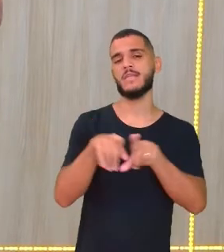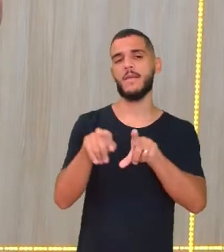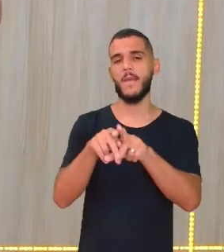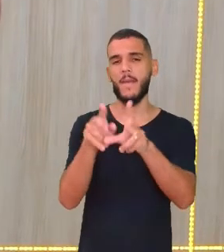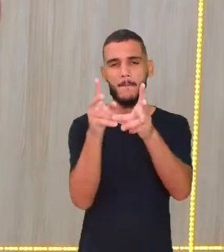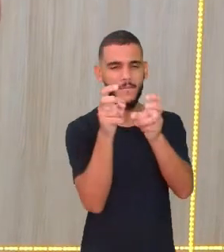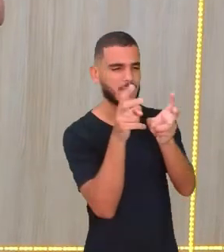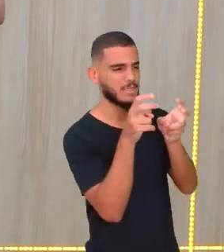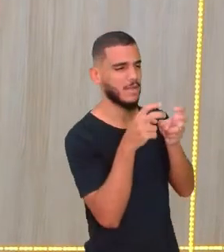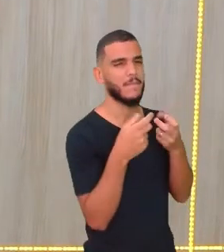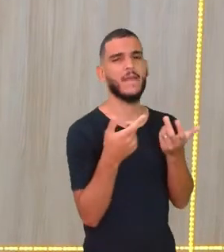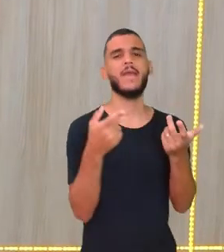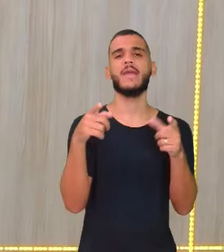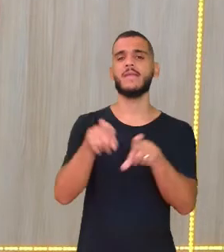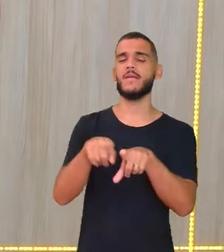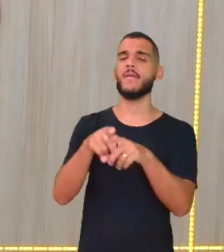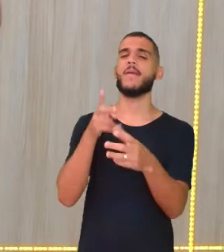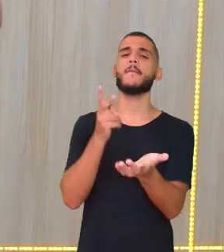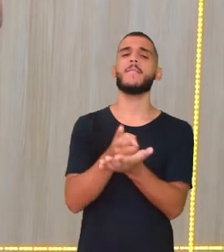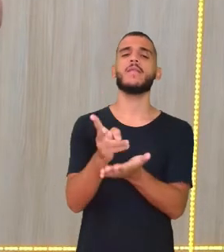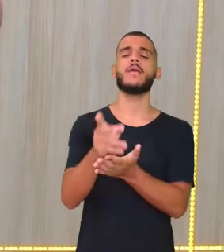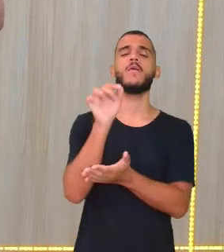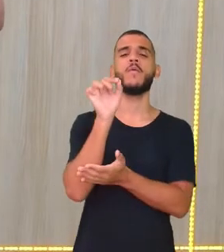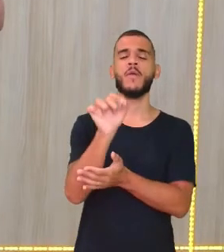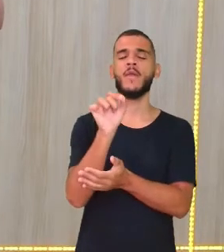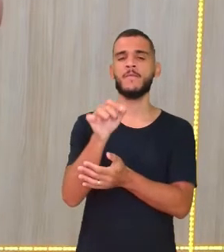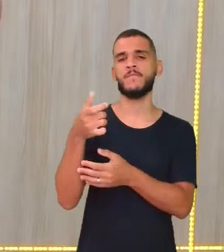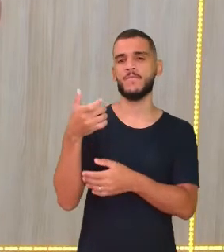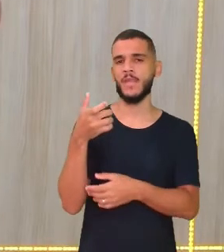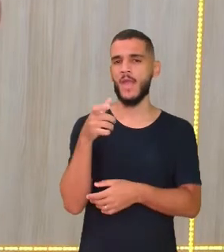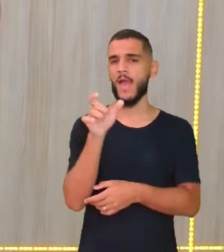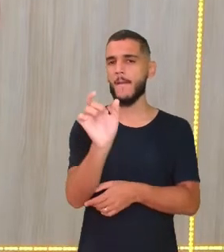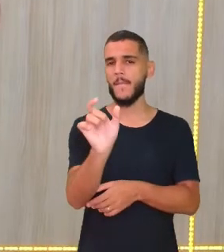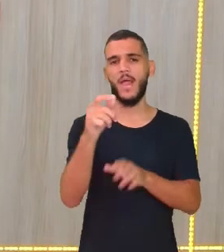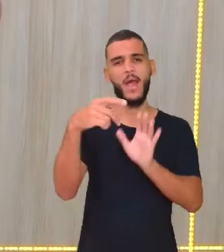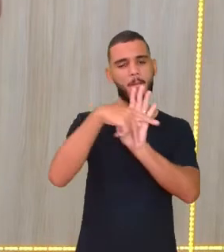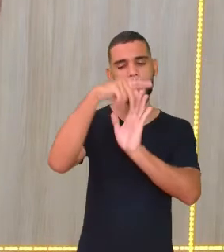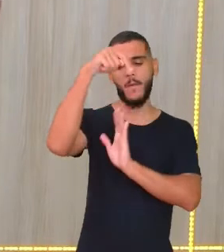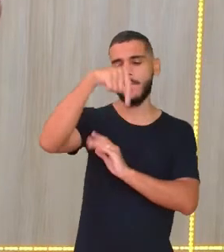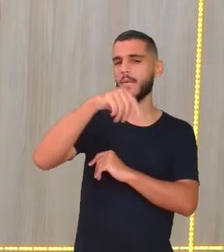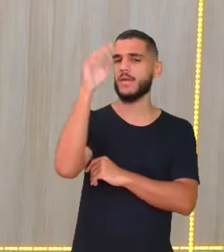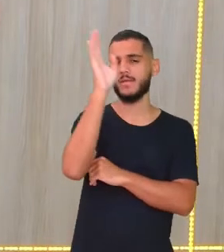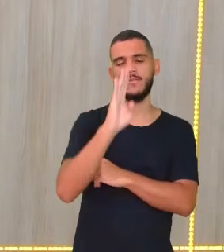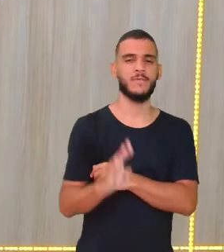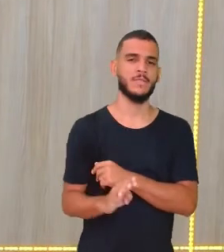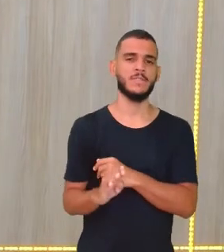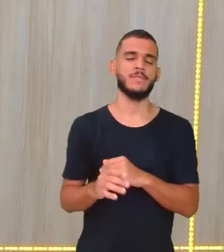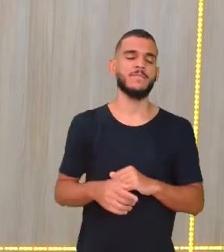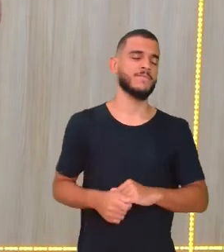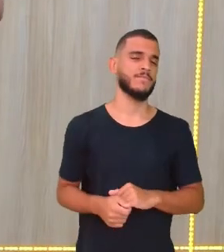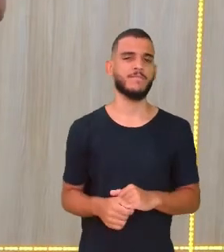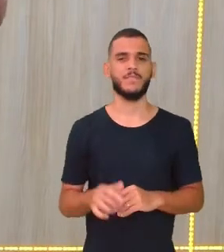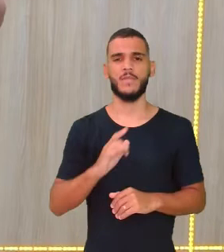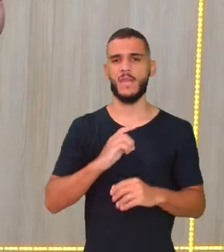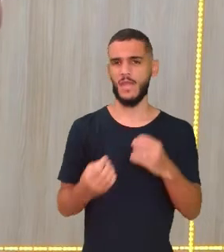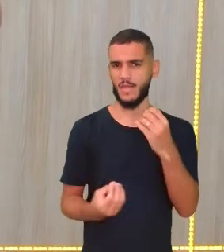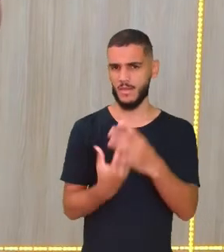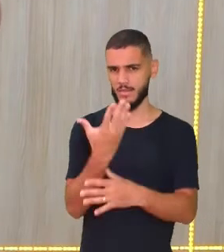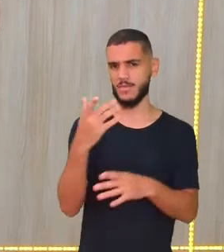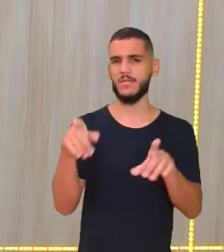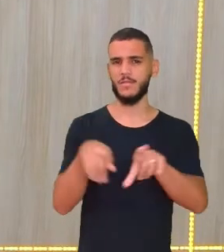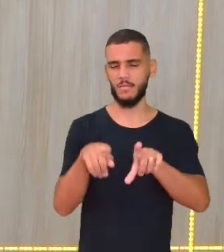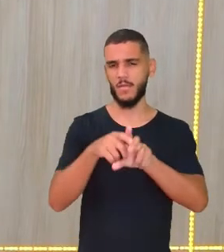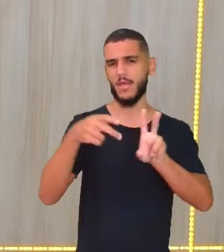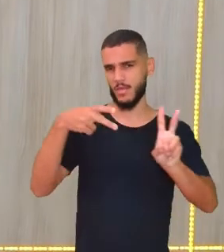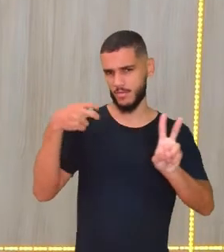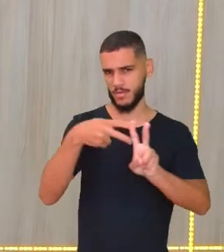E também manter, não é? Aquelas palavras que são nossas, que têm composição também da língua